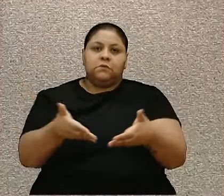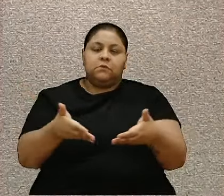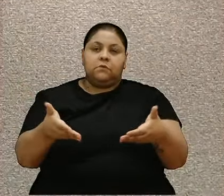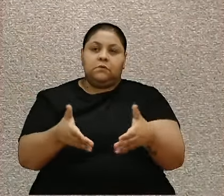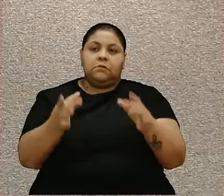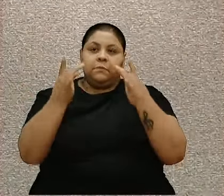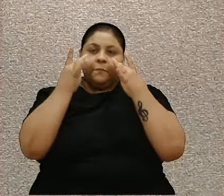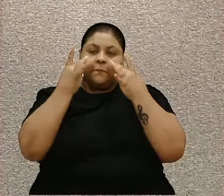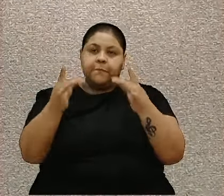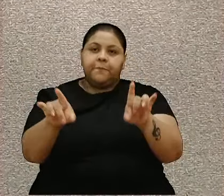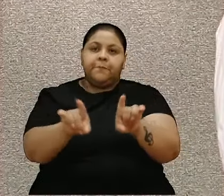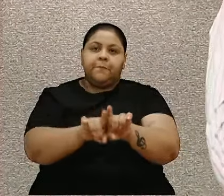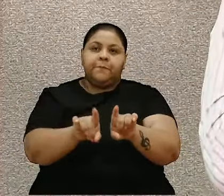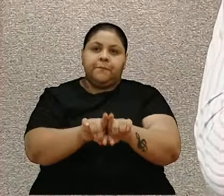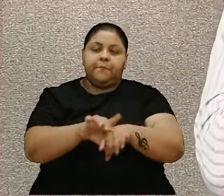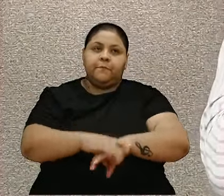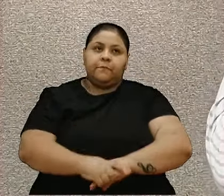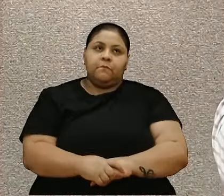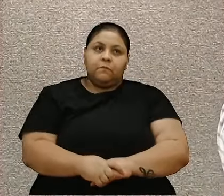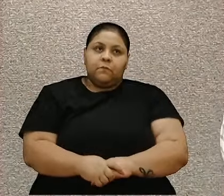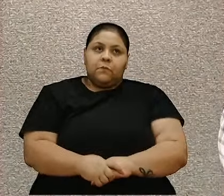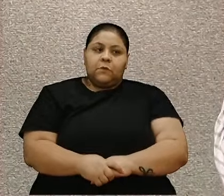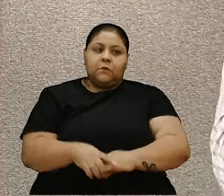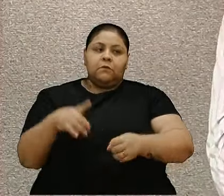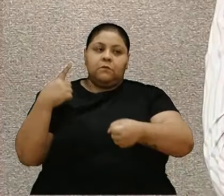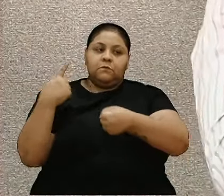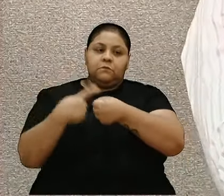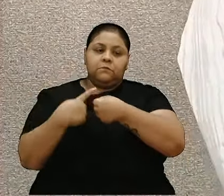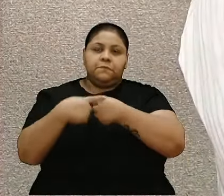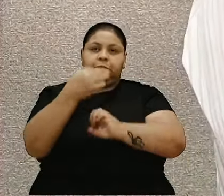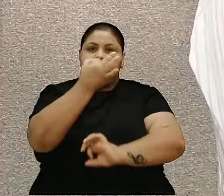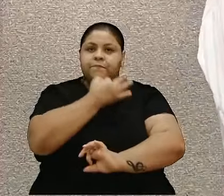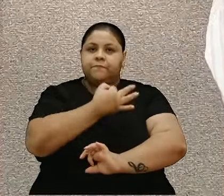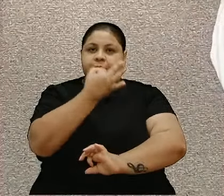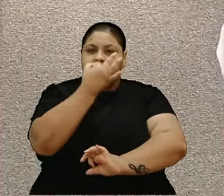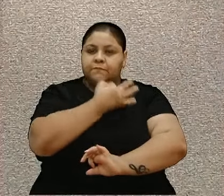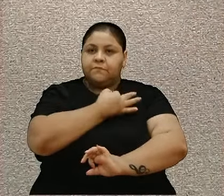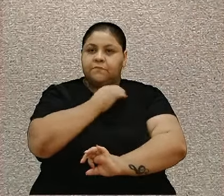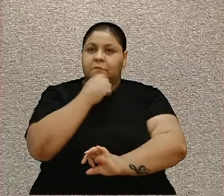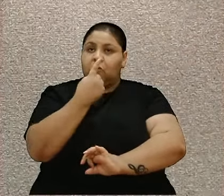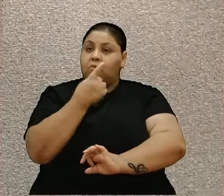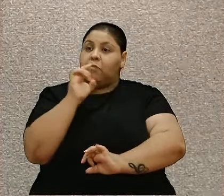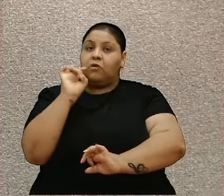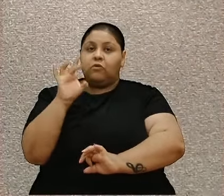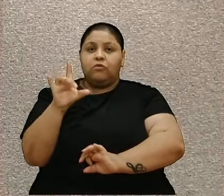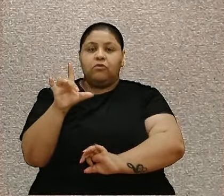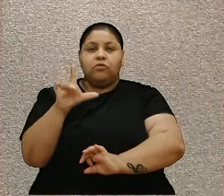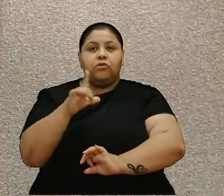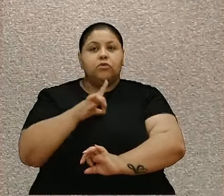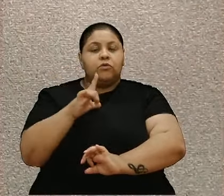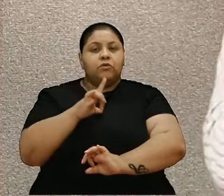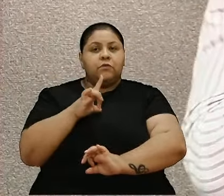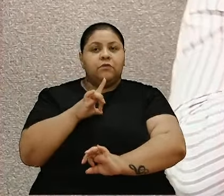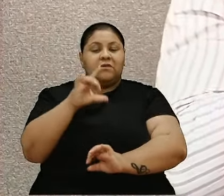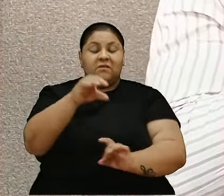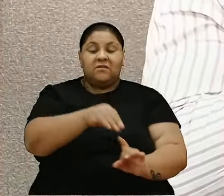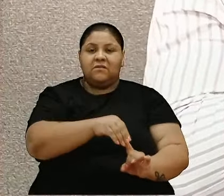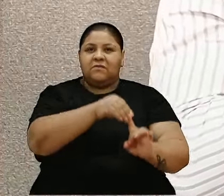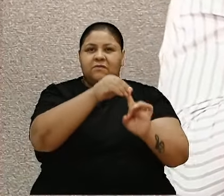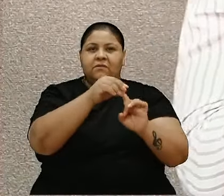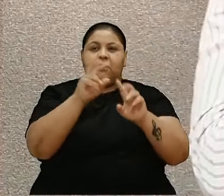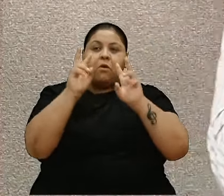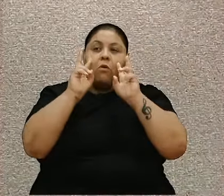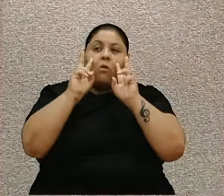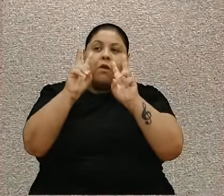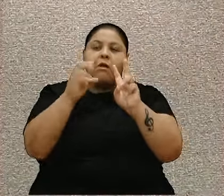atenção. Então, a cidade de Caxias do Sul é uma só. Nós devemos ter prioridade e olhar com